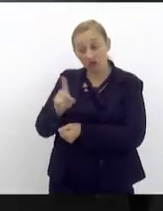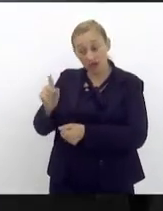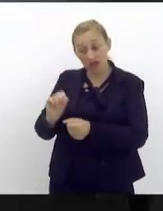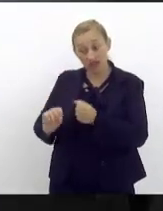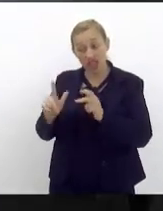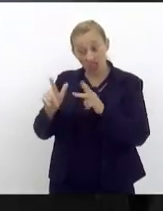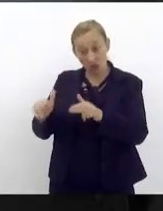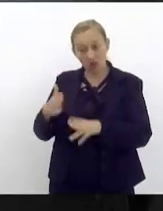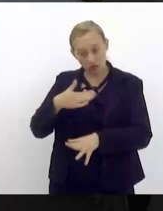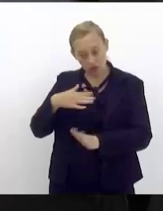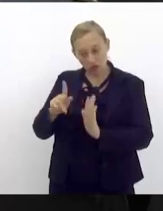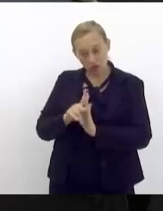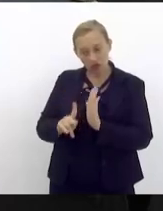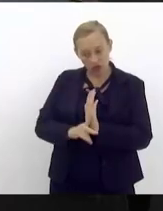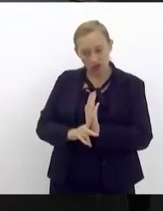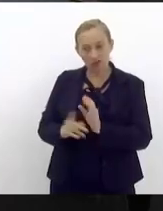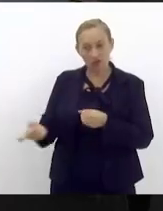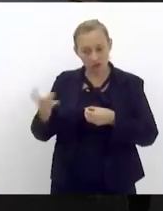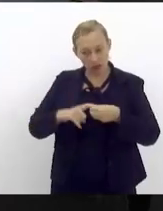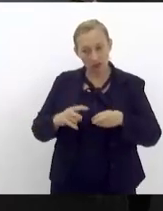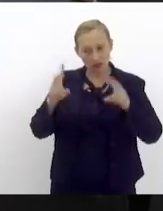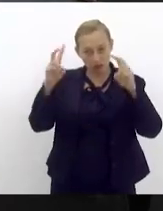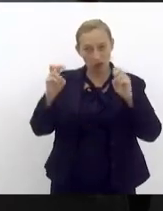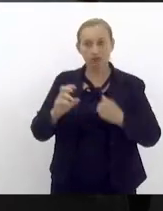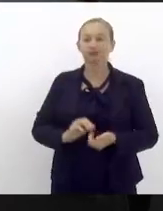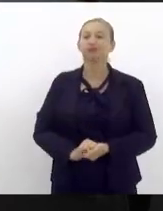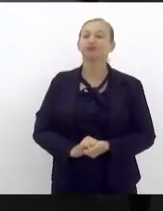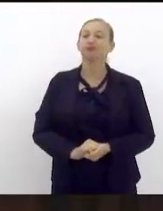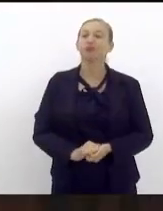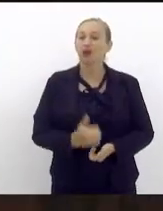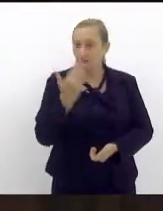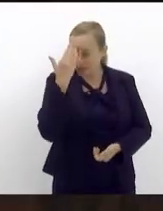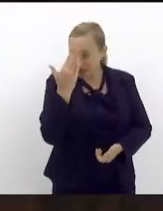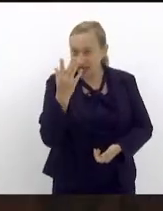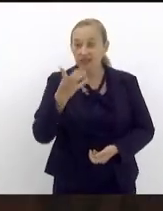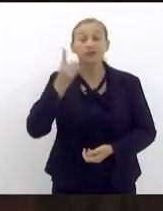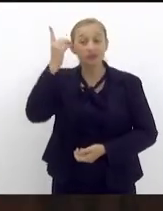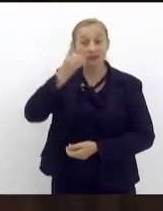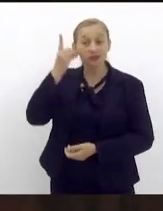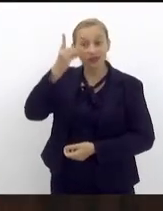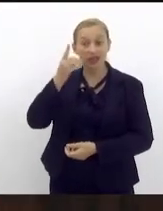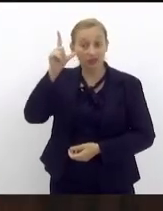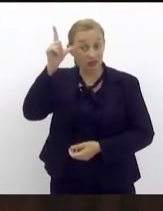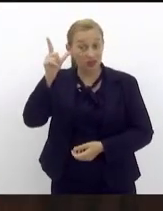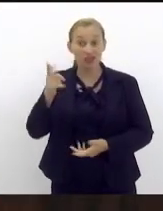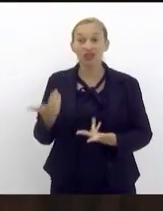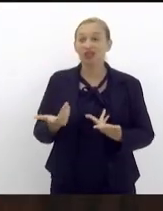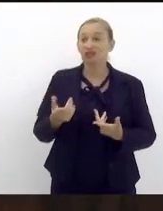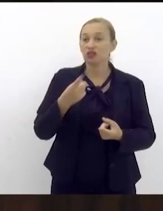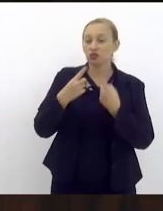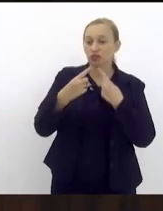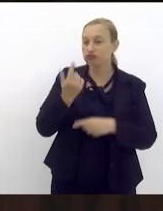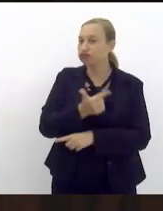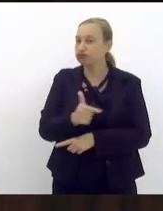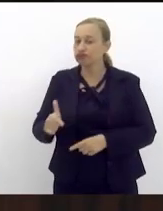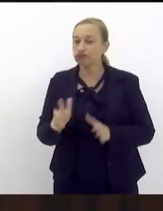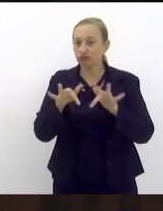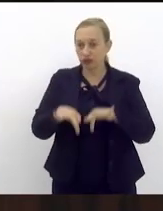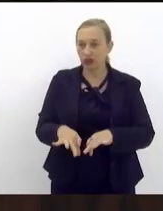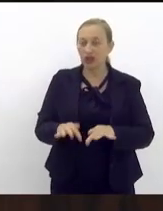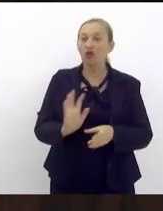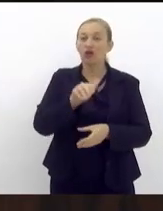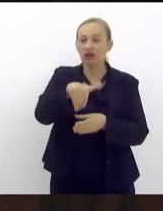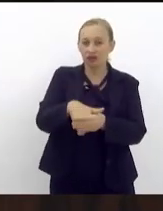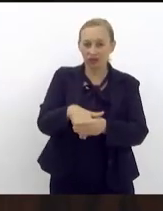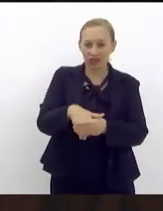podemos voltar a matéria Obrigada deputada Lucinha não havendo Quem Queira discutir encerrar a discussão é